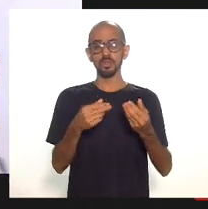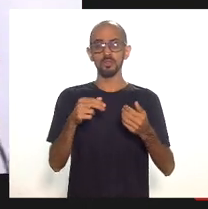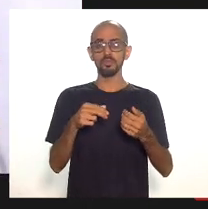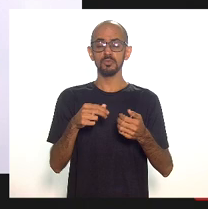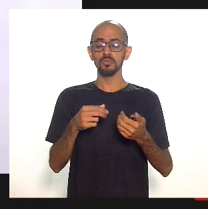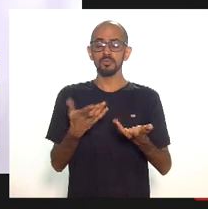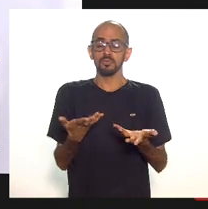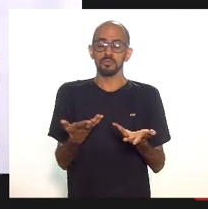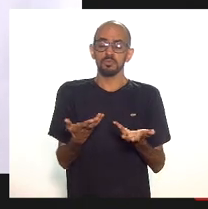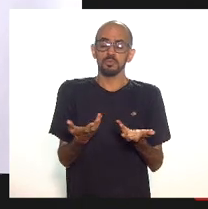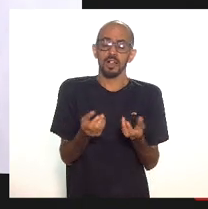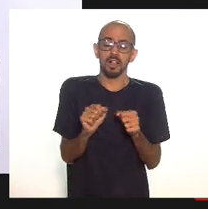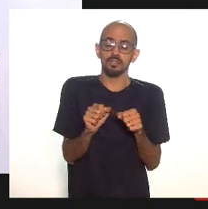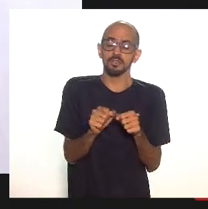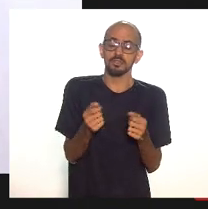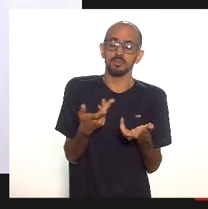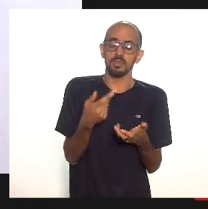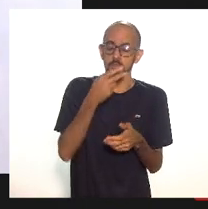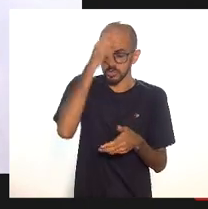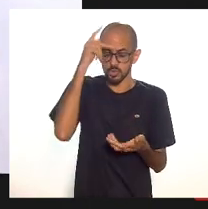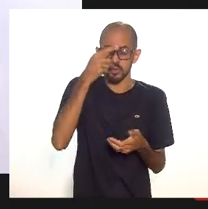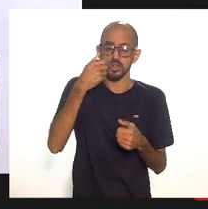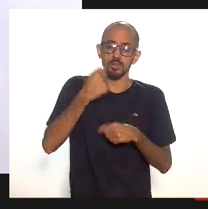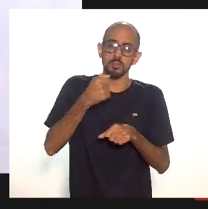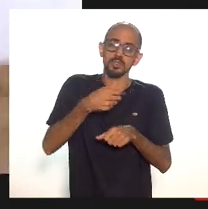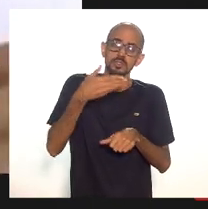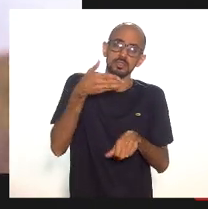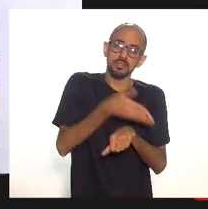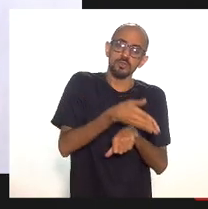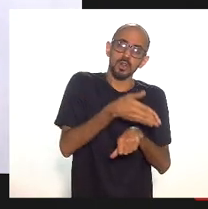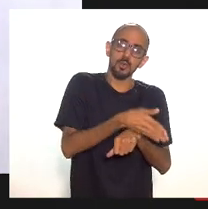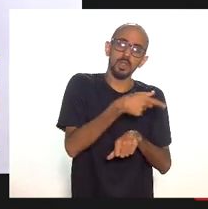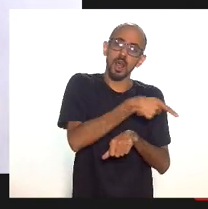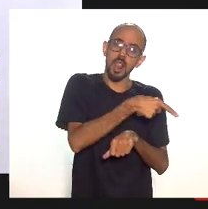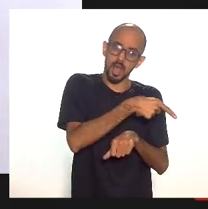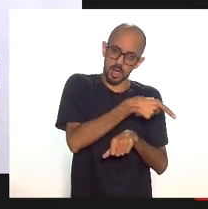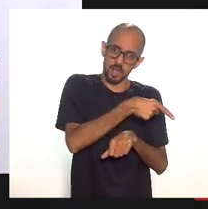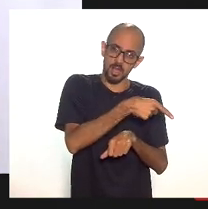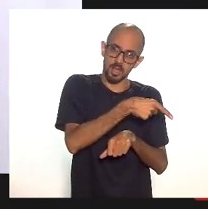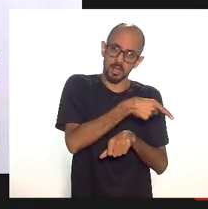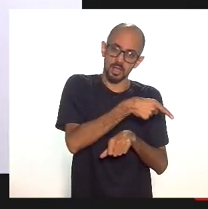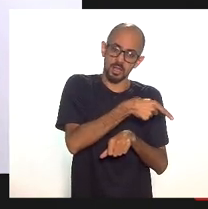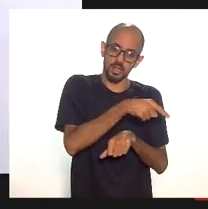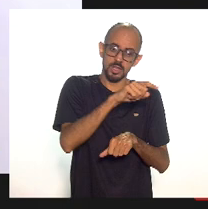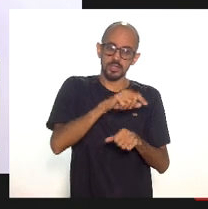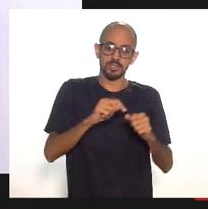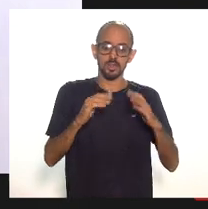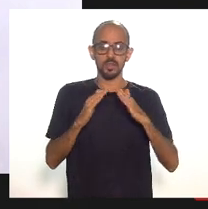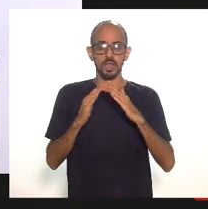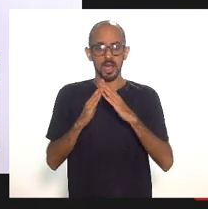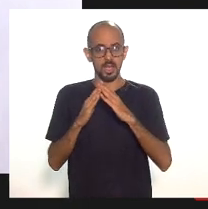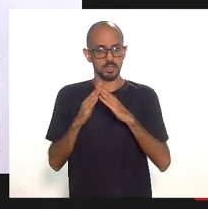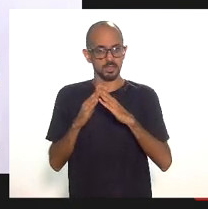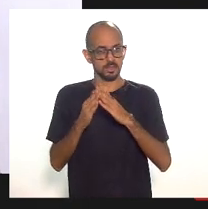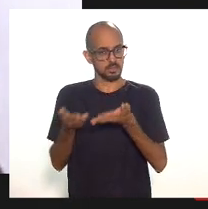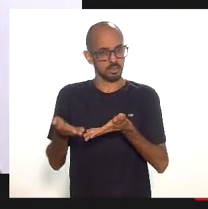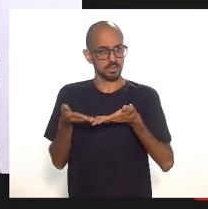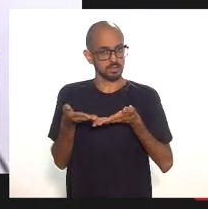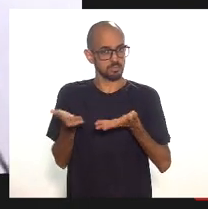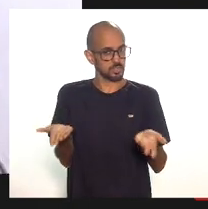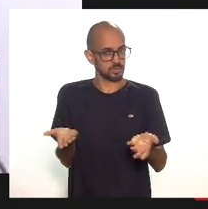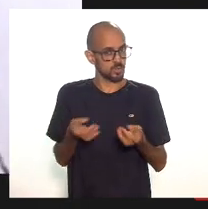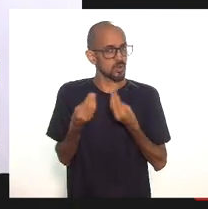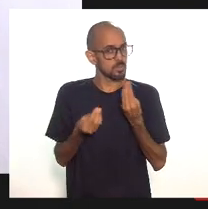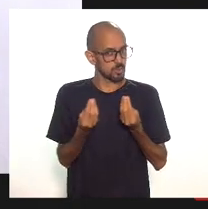são dali? São clientes dali. Eles estão em casa sem o atendimento. Sobre a rede estadual, eu gostaria de